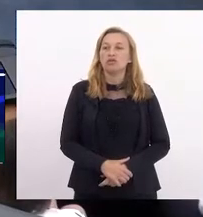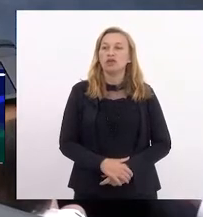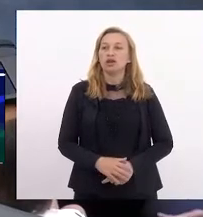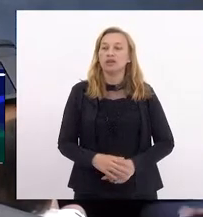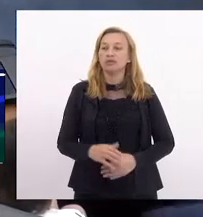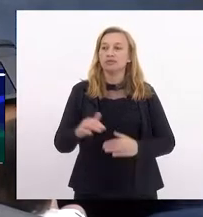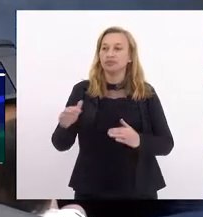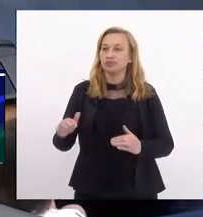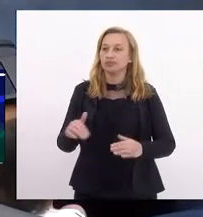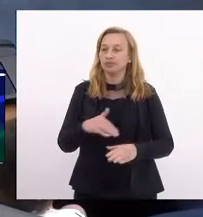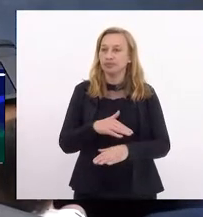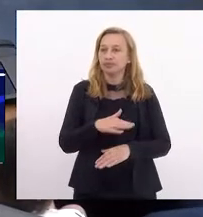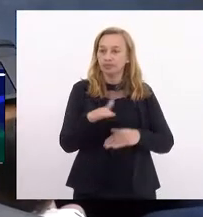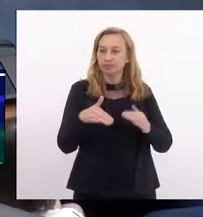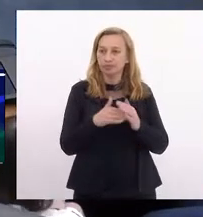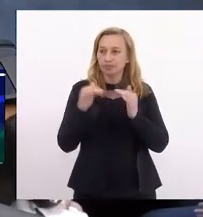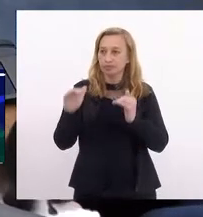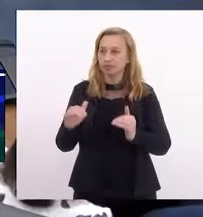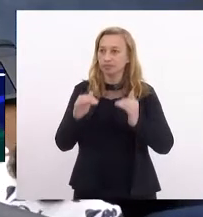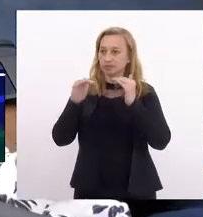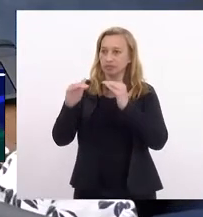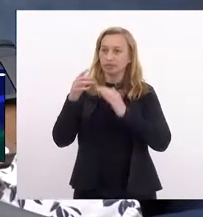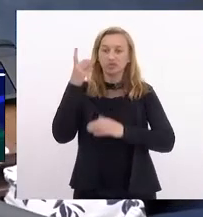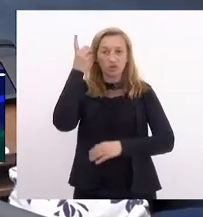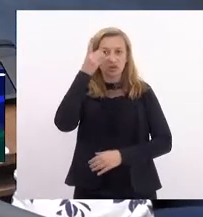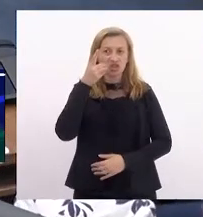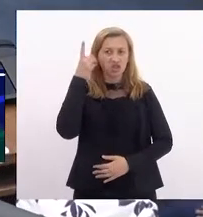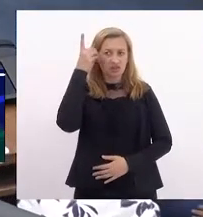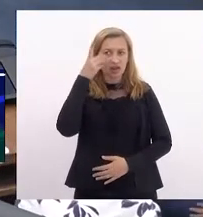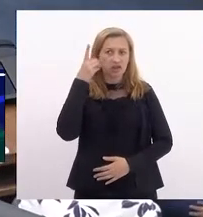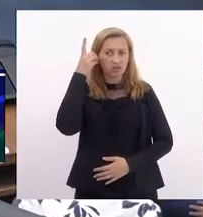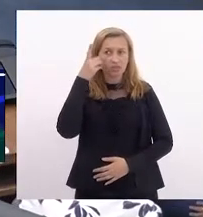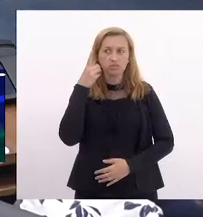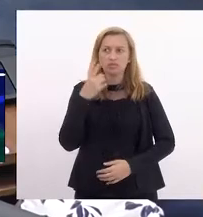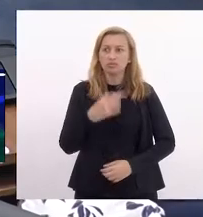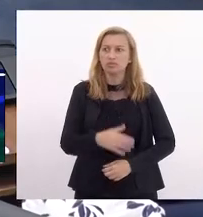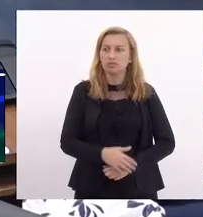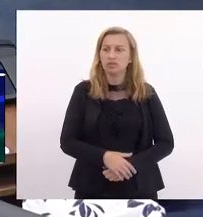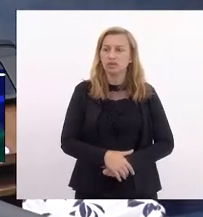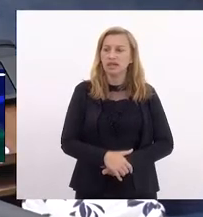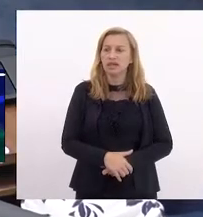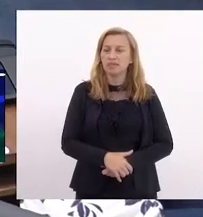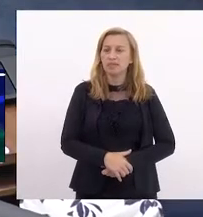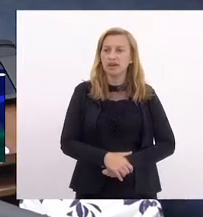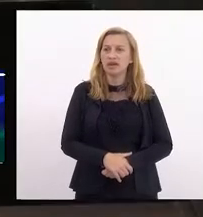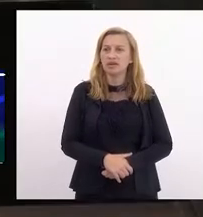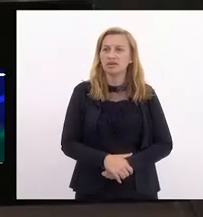digníssimas senhoras deputadas eu vou ser muito breve